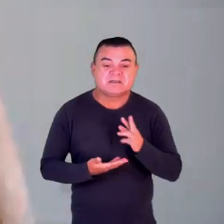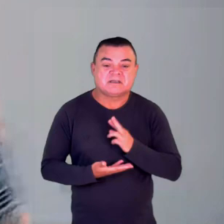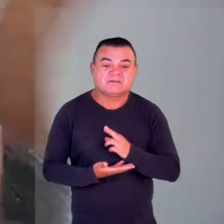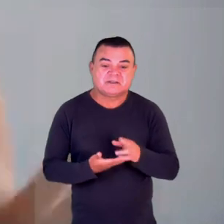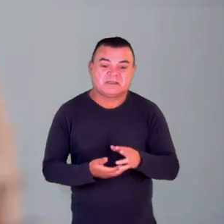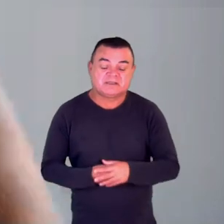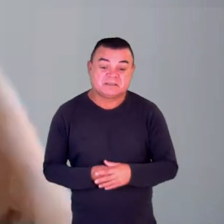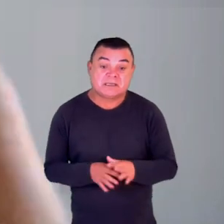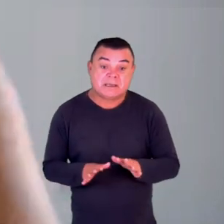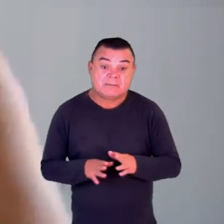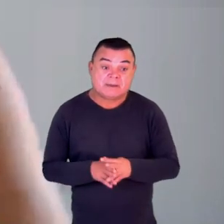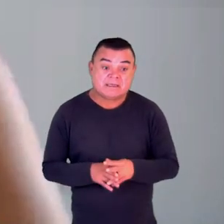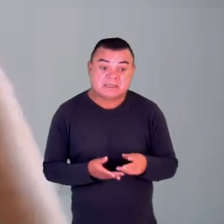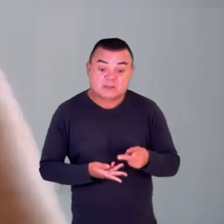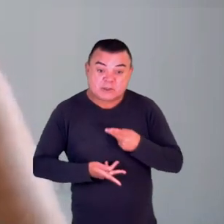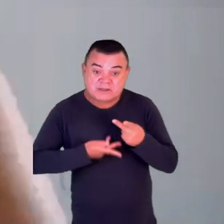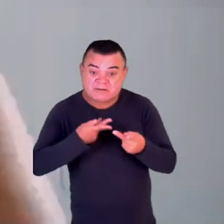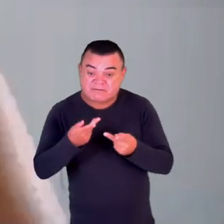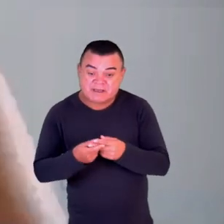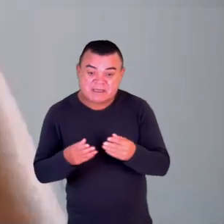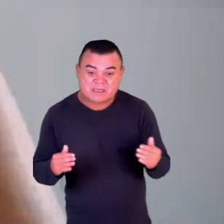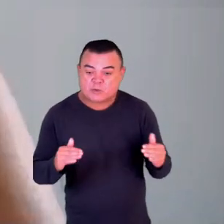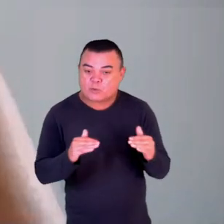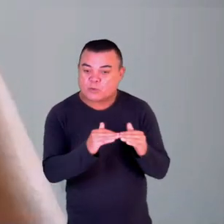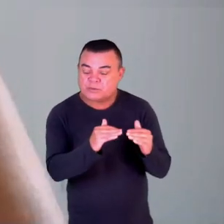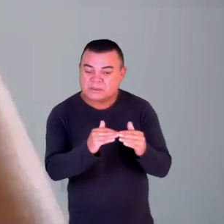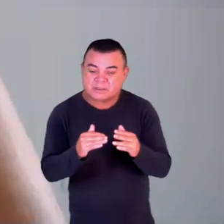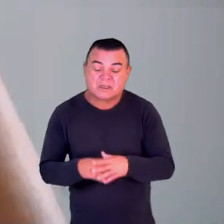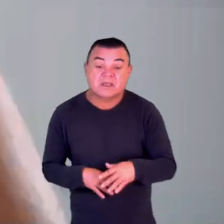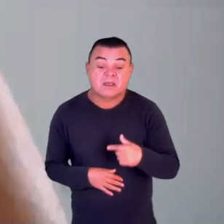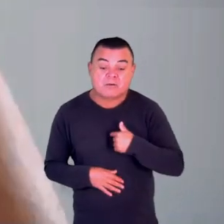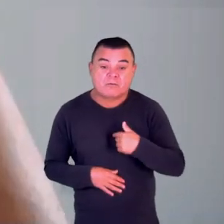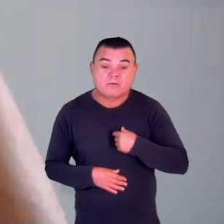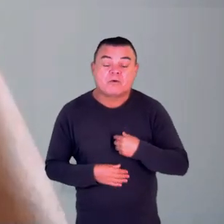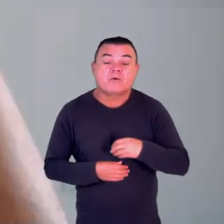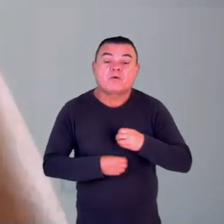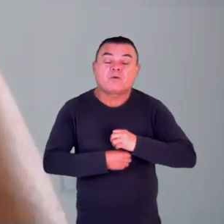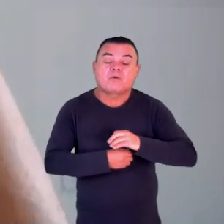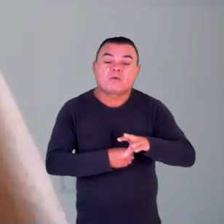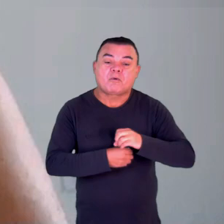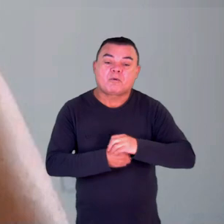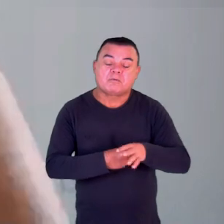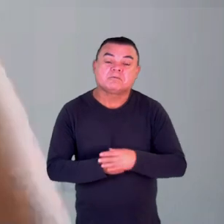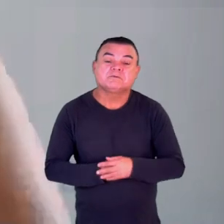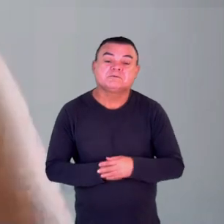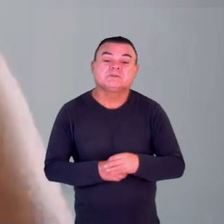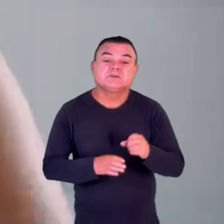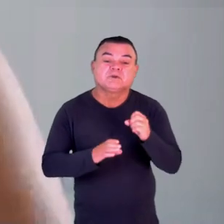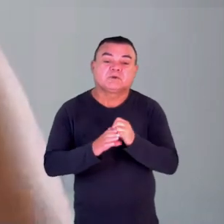elas elas convergem muito vou compartilhar aqui também uma apresentação vocês me dizem se vai